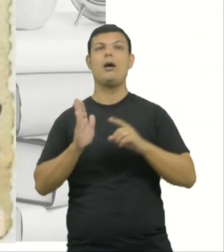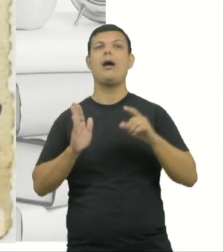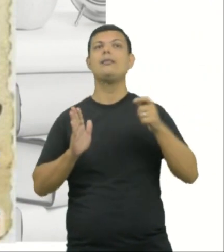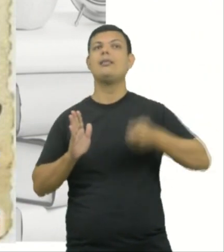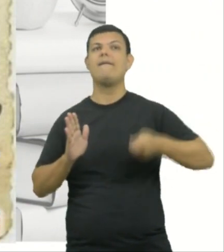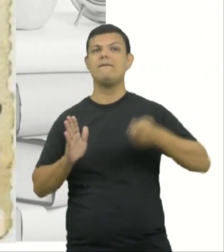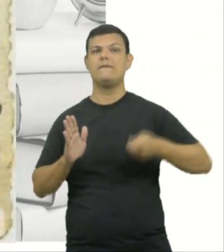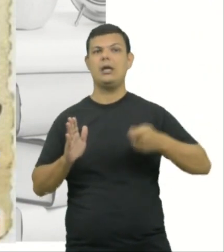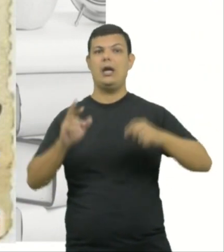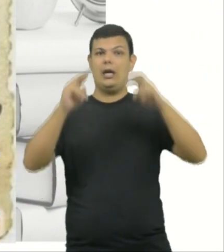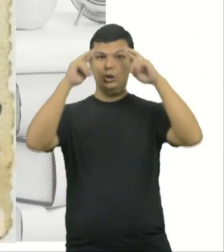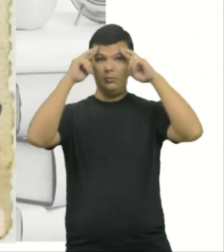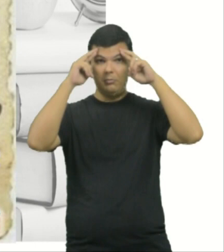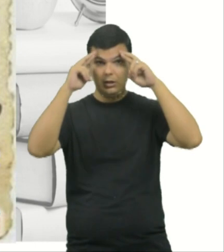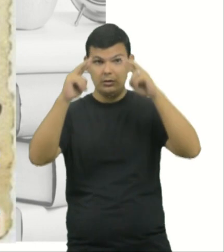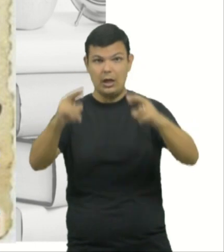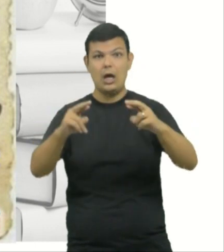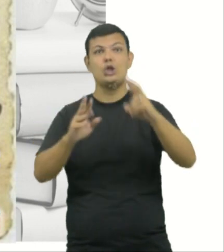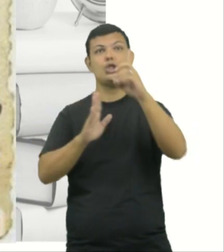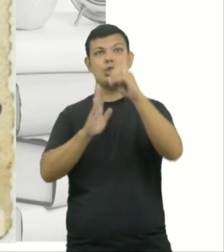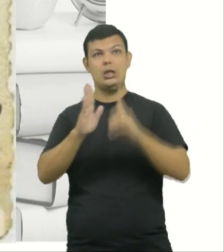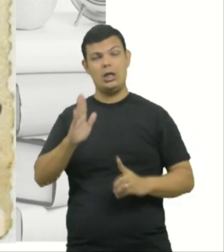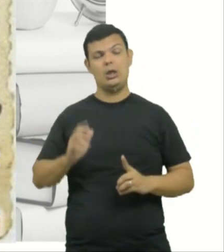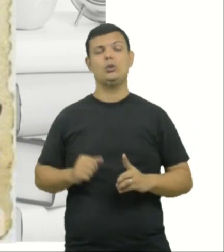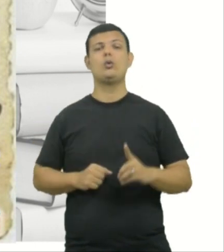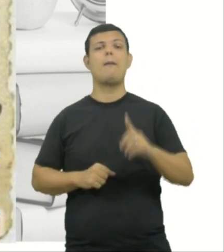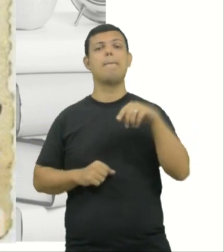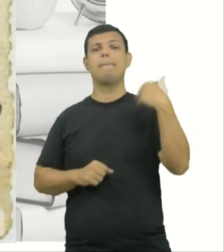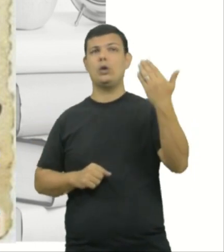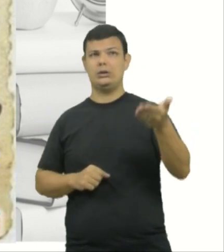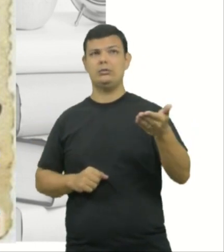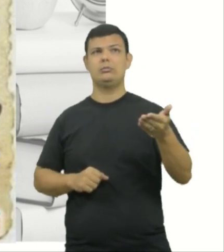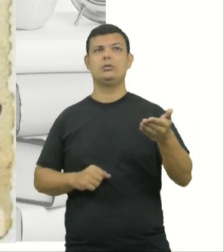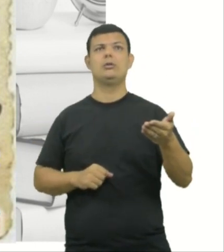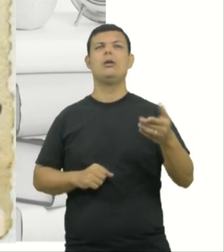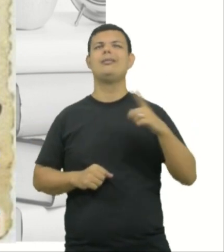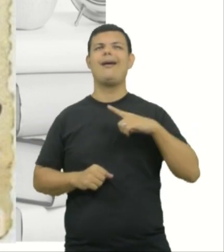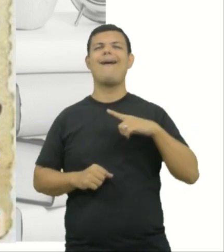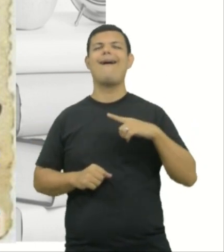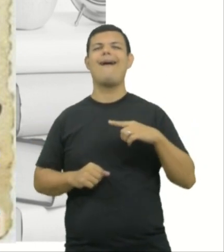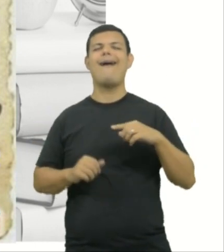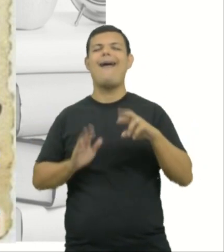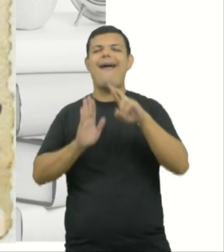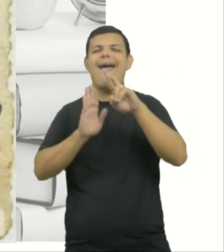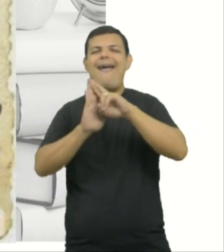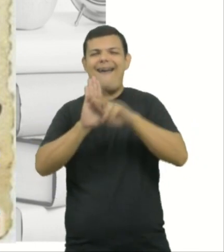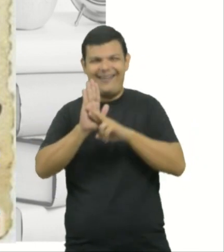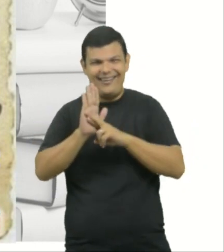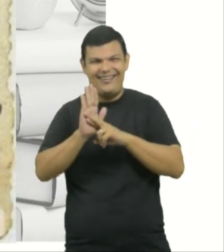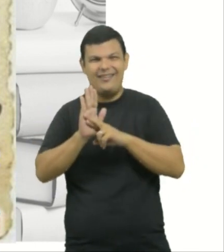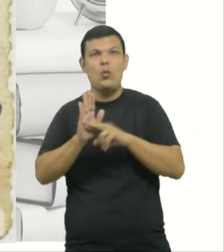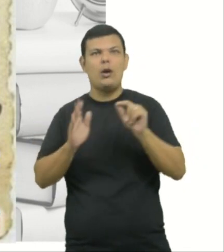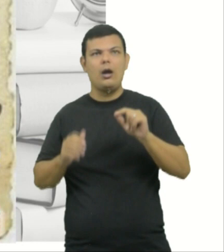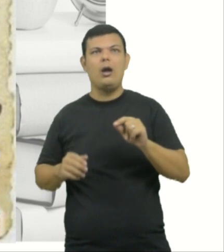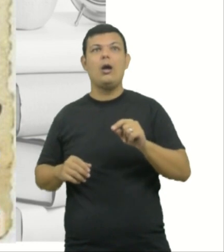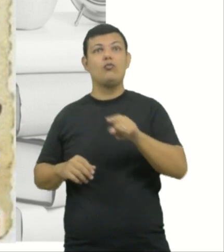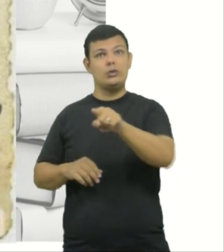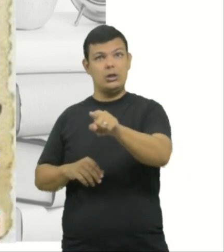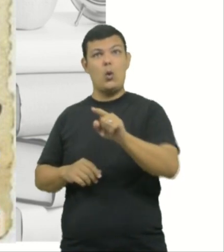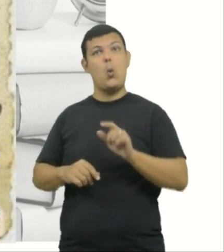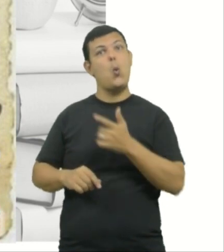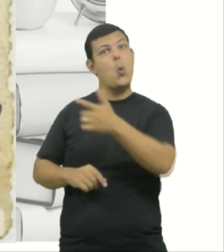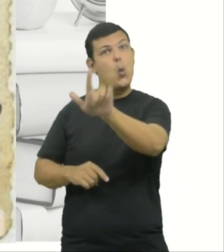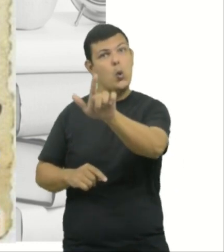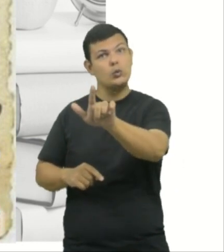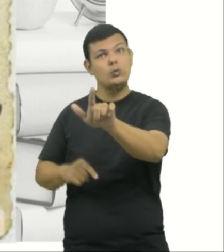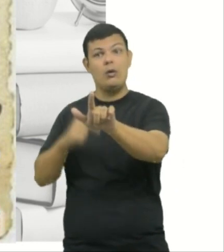dever respeitar os direitos do próximo. E para isso vale aquela regrinha que a gente chama regrinha de ouro. Façam aos